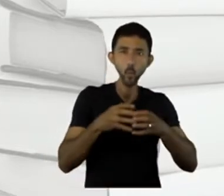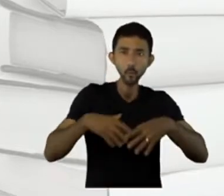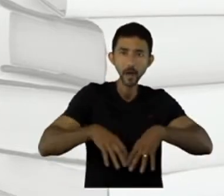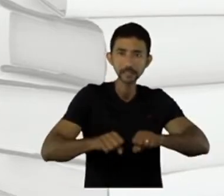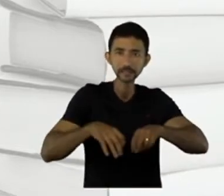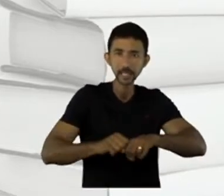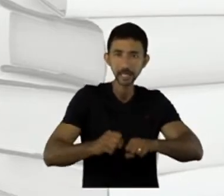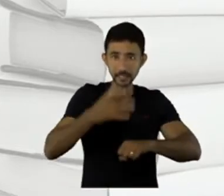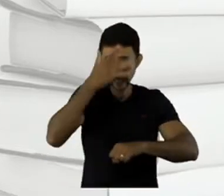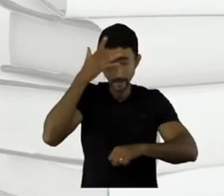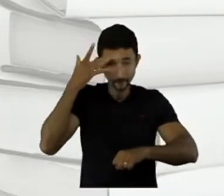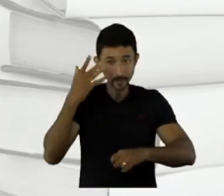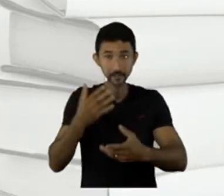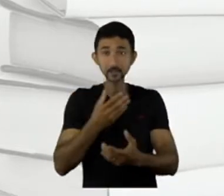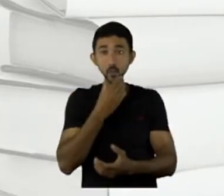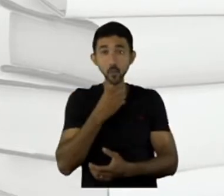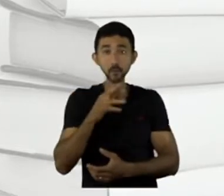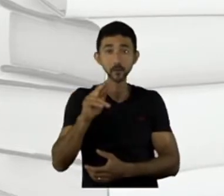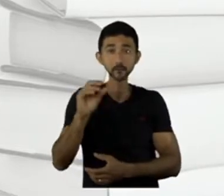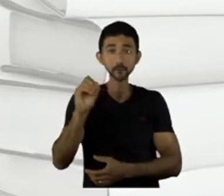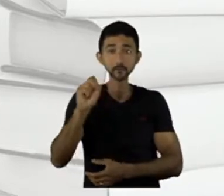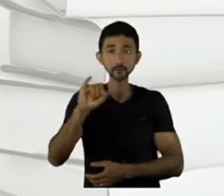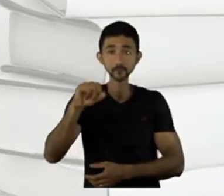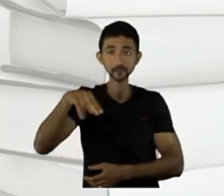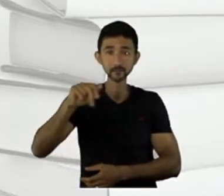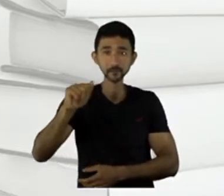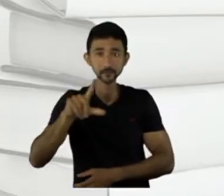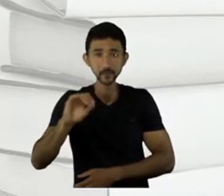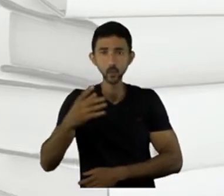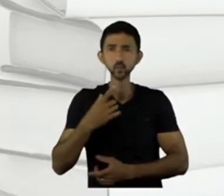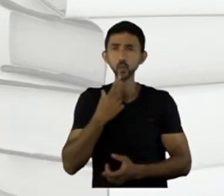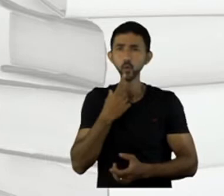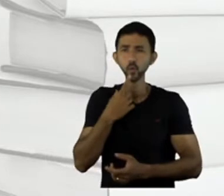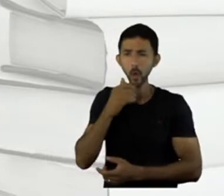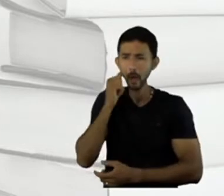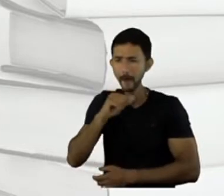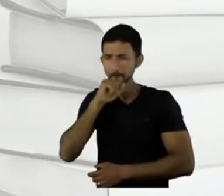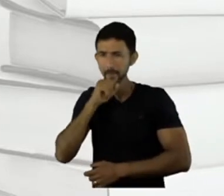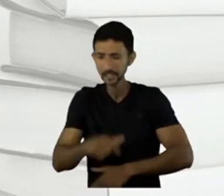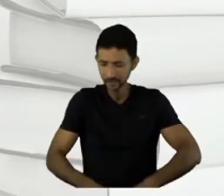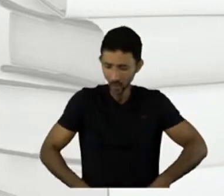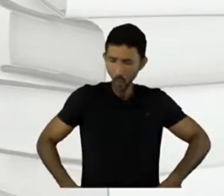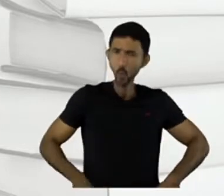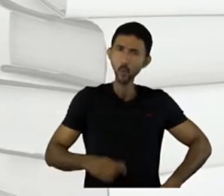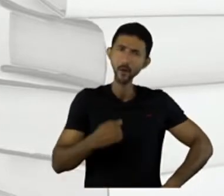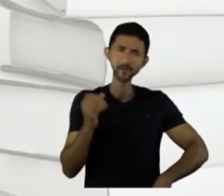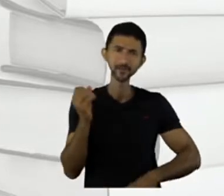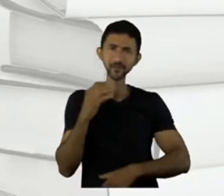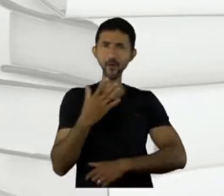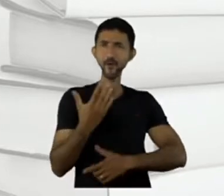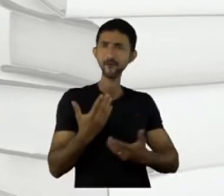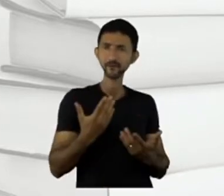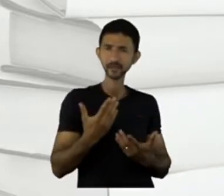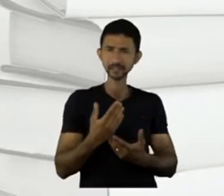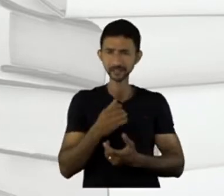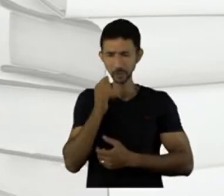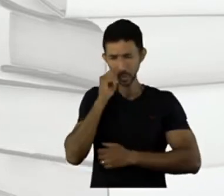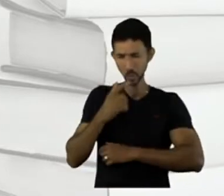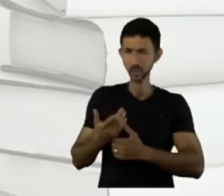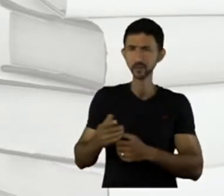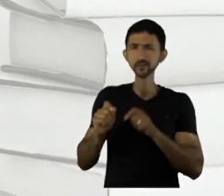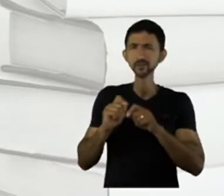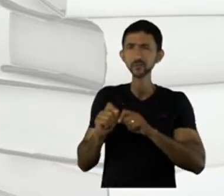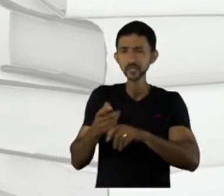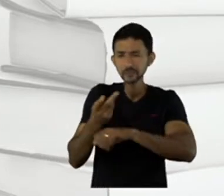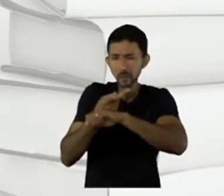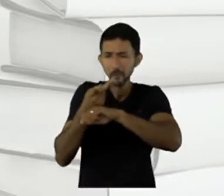de um paraense, o Rosinaldo Pinheiro. Vamos lá. Mãe, essa sunga tá novinha. Eu choro. O que a